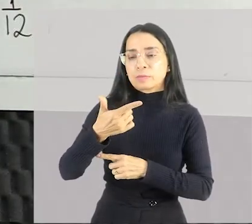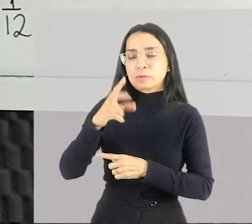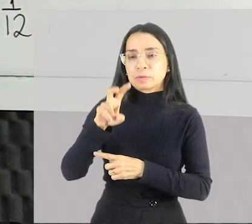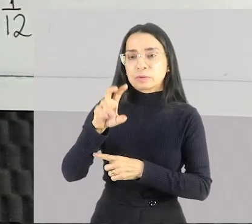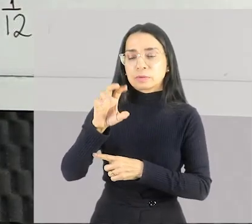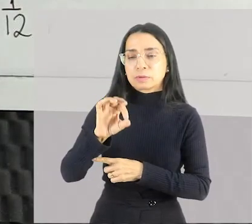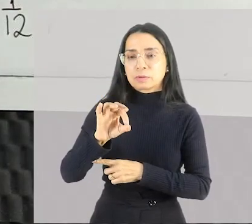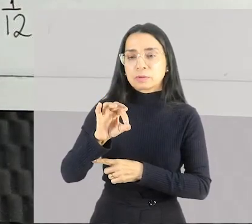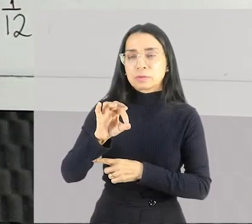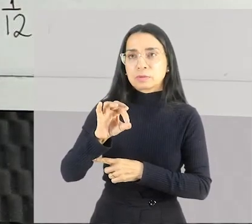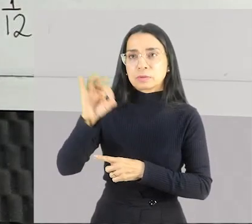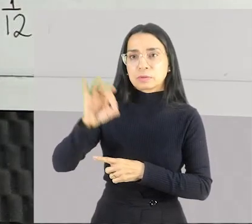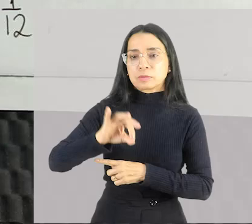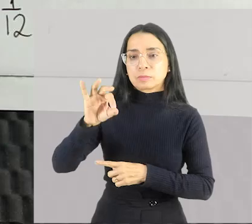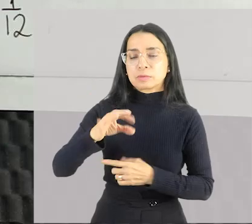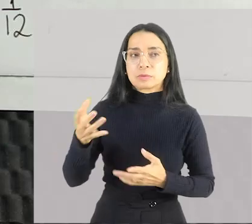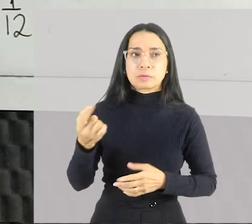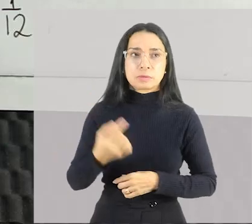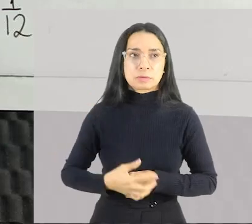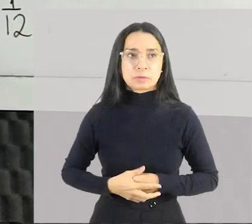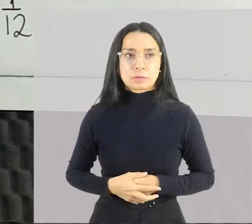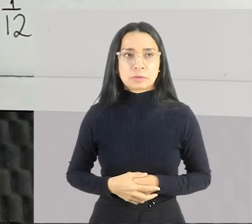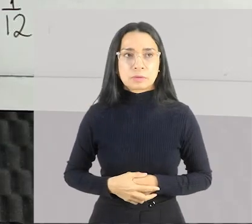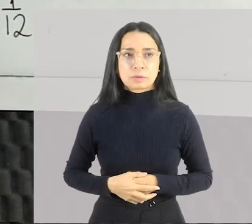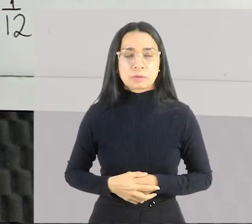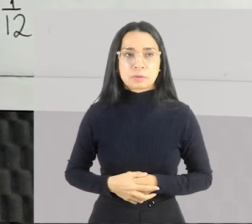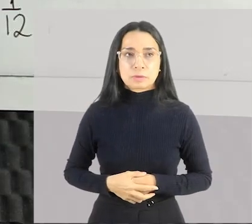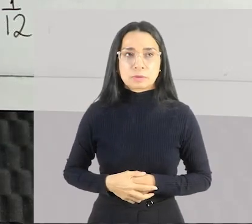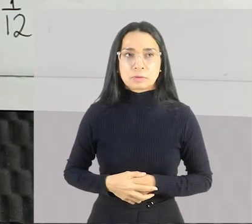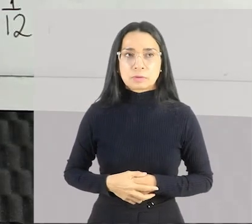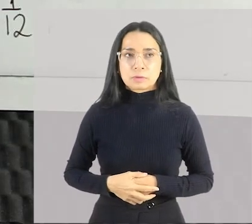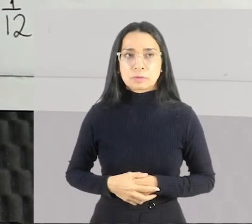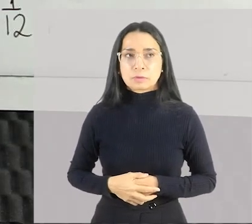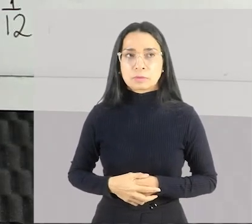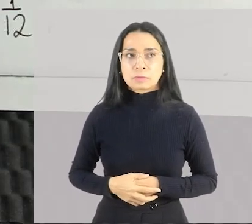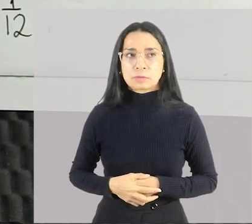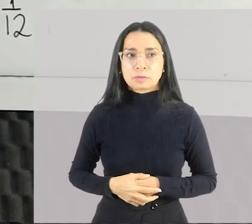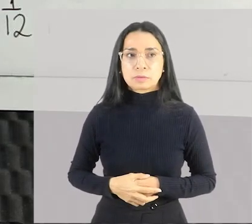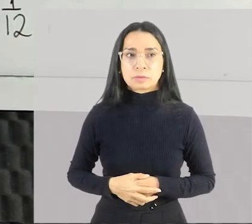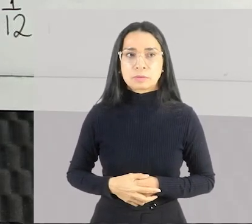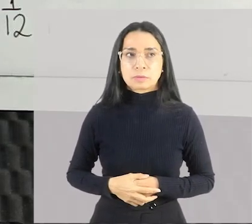0,70 que não ch nesse caso aqui